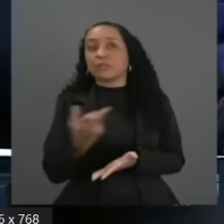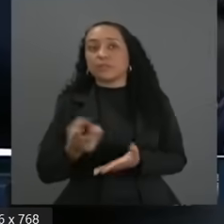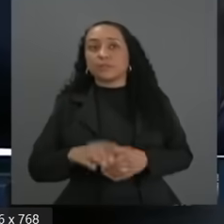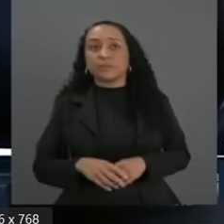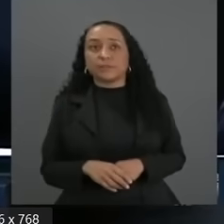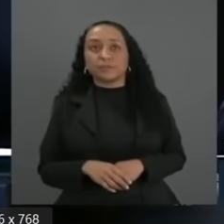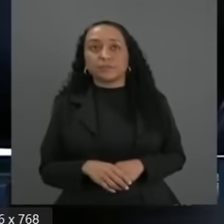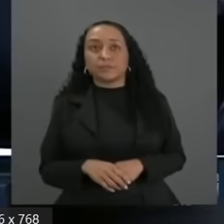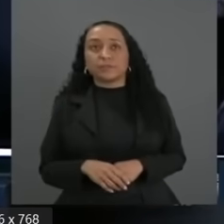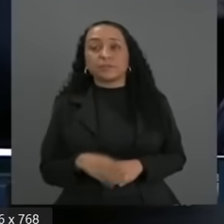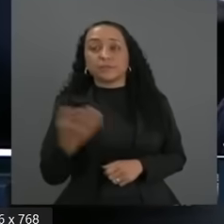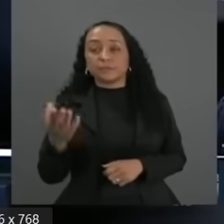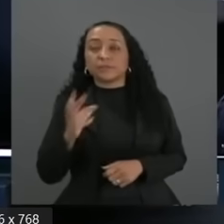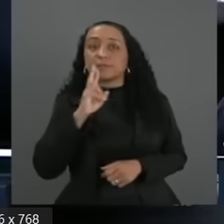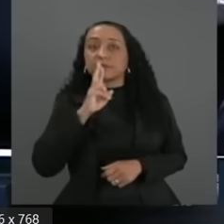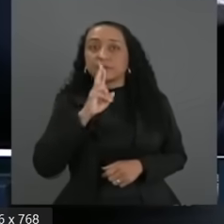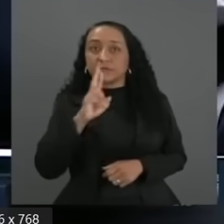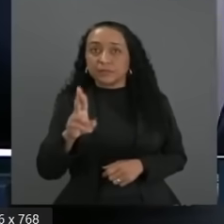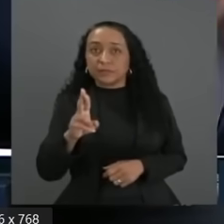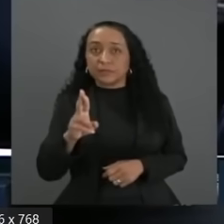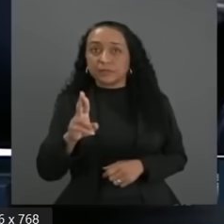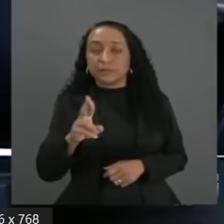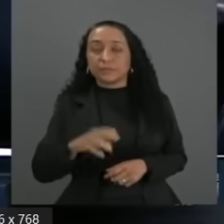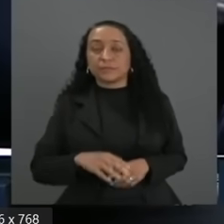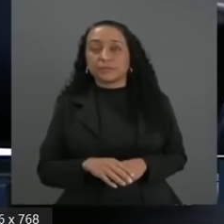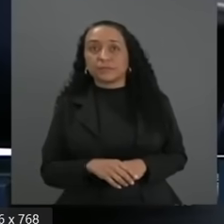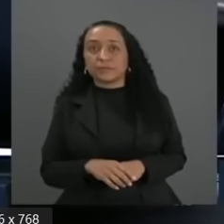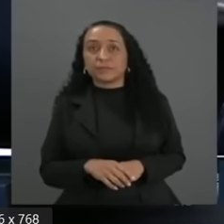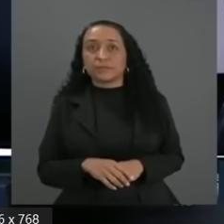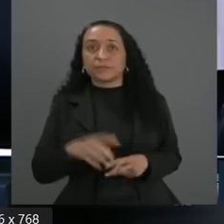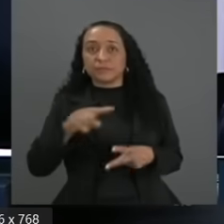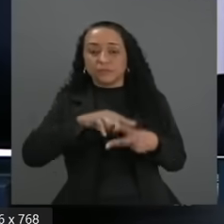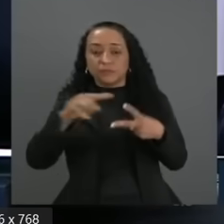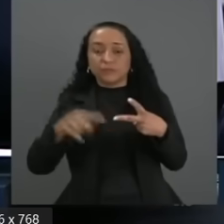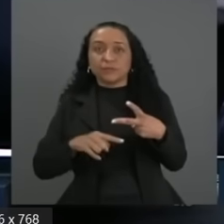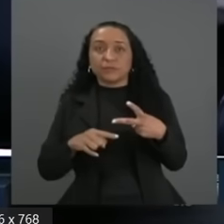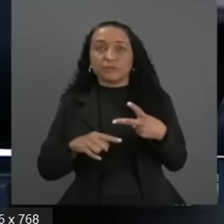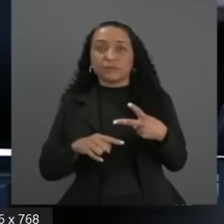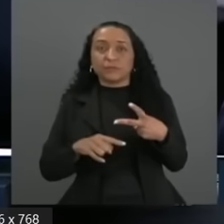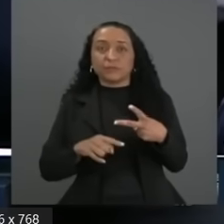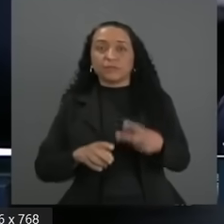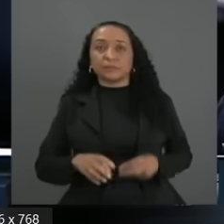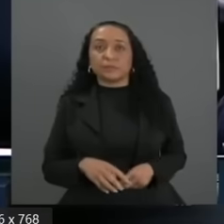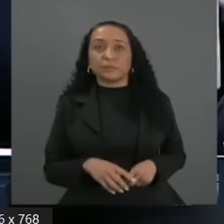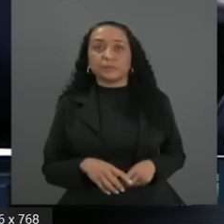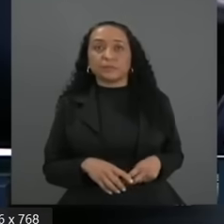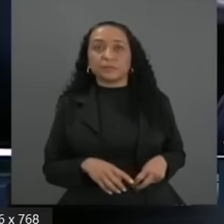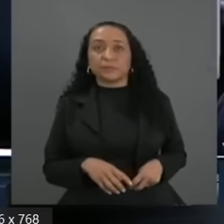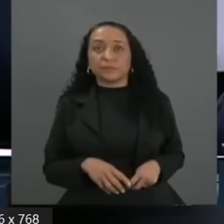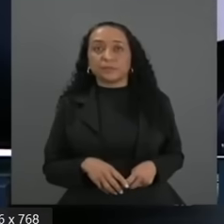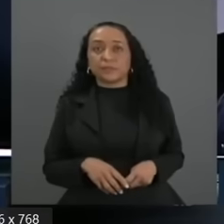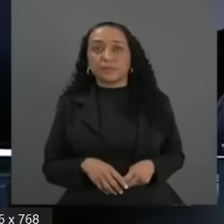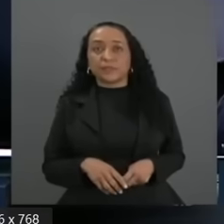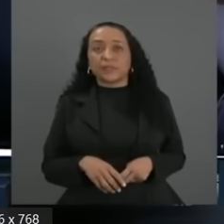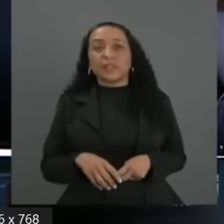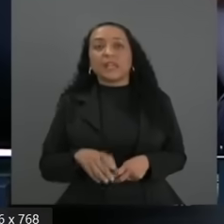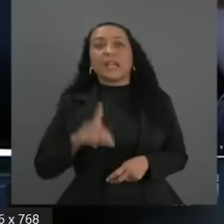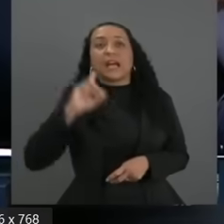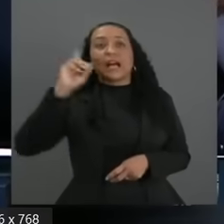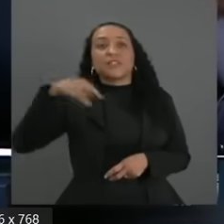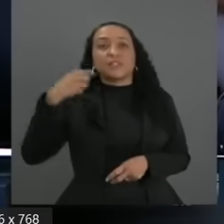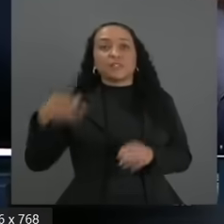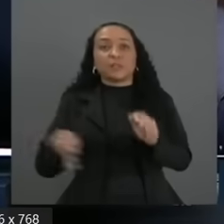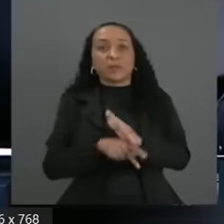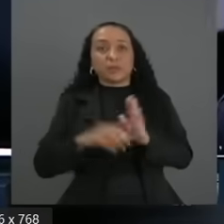Líder, responder os dois questionamentos de Vossa Excelência. A Advocacia do Senado Federal